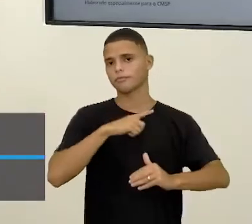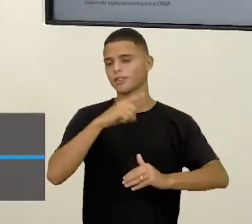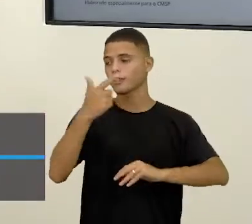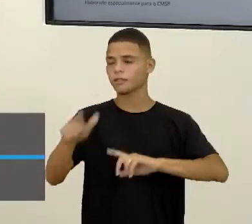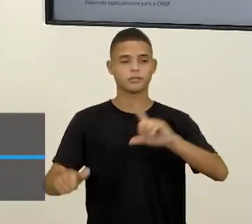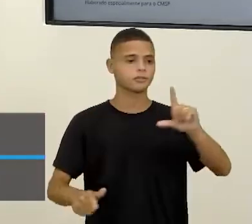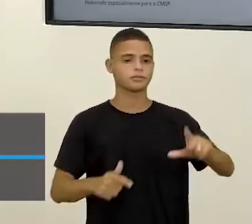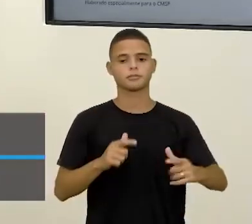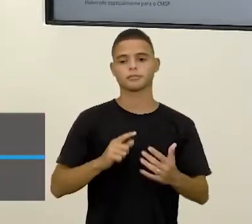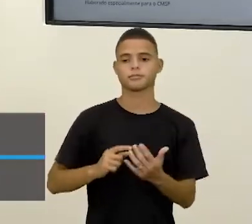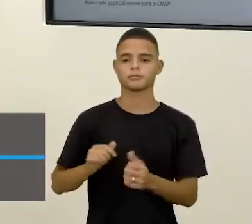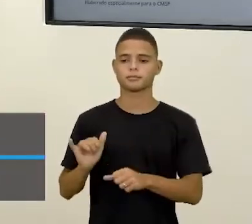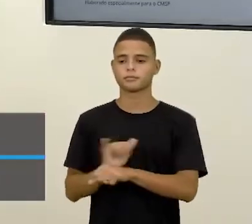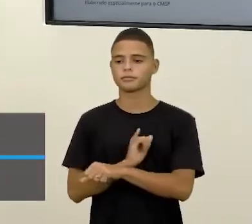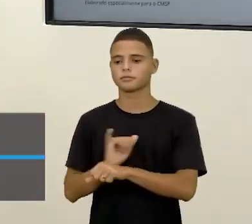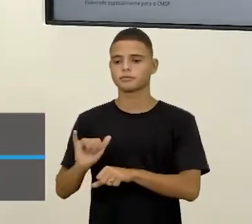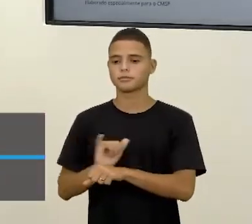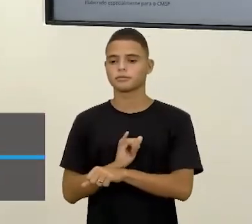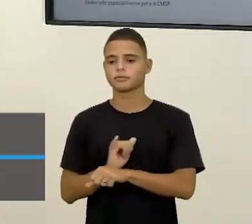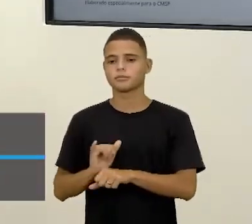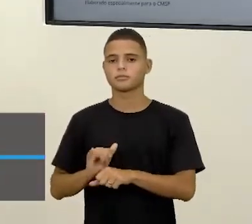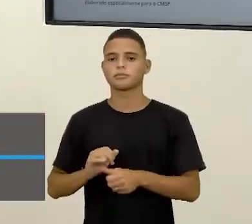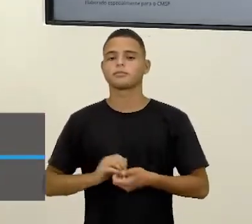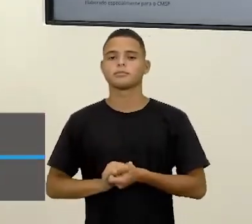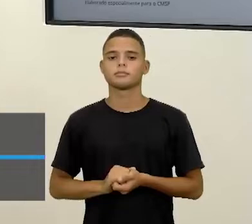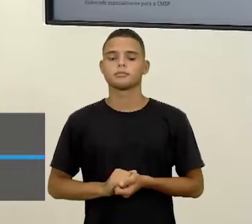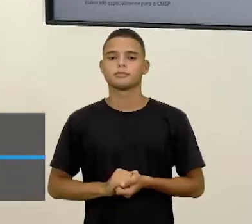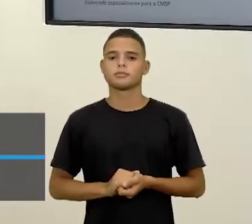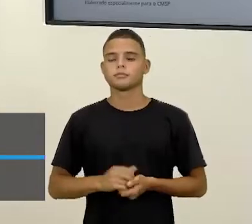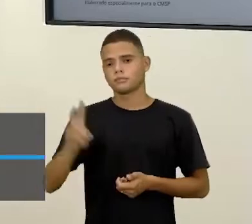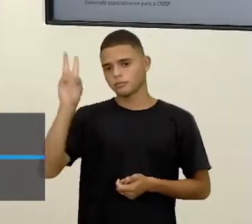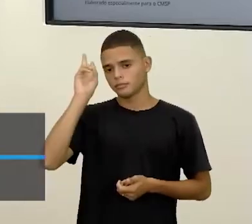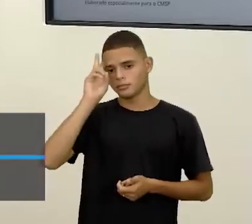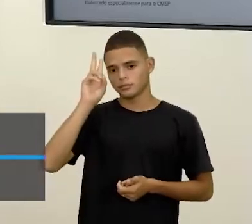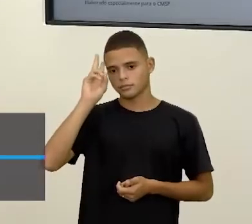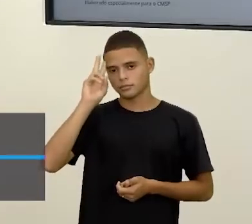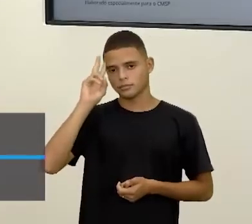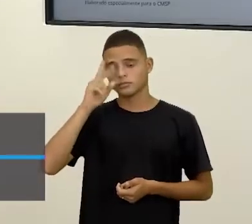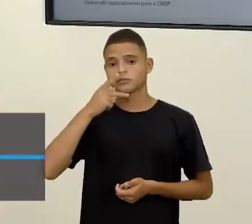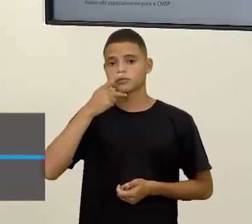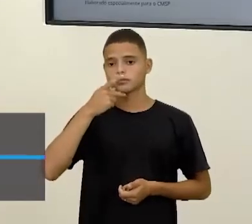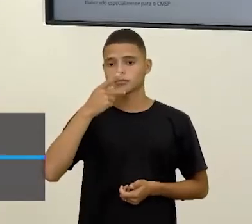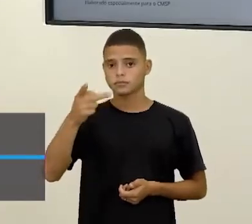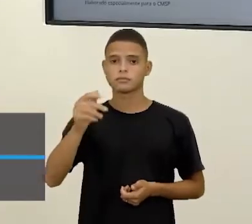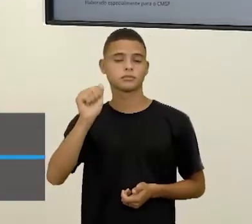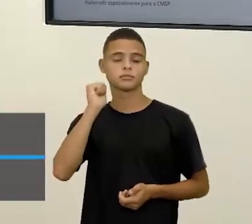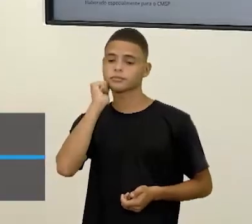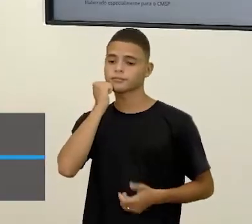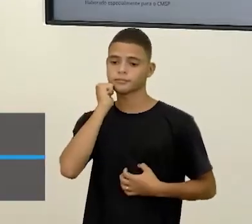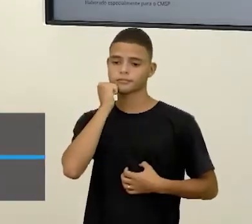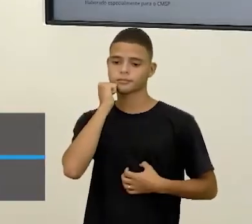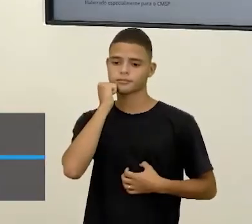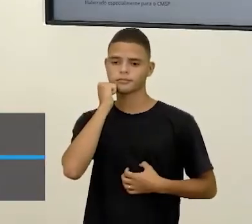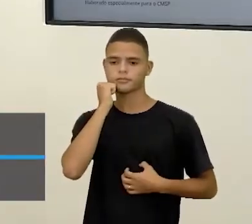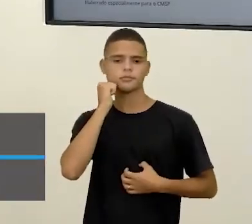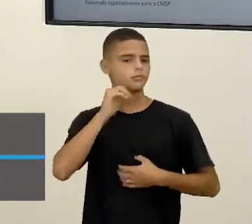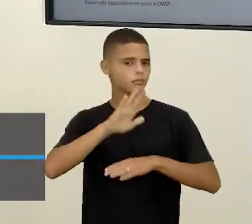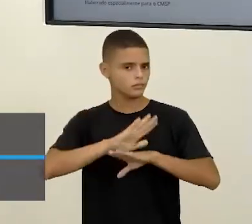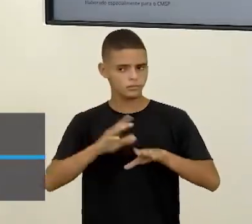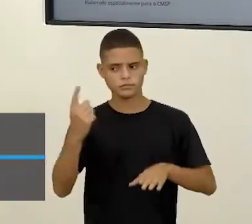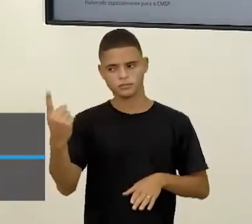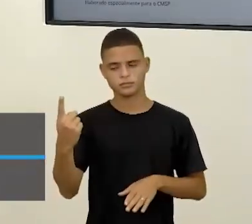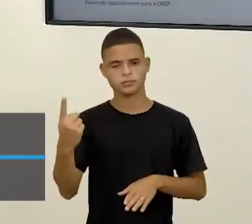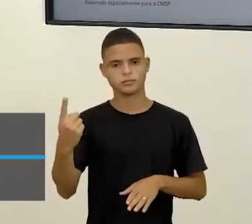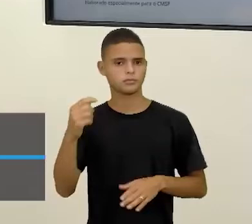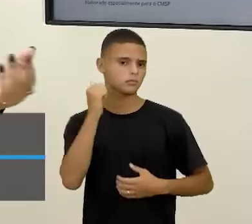recursos justamente para explorar essas teorias. E lembrando, né? Quando a gente fala sobre ciência, ela não é o trabalho de uma pessoa,